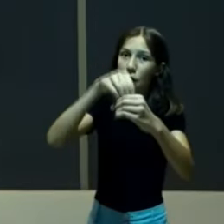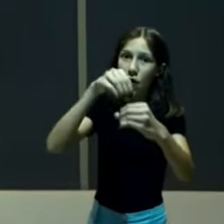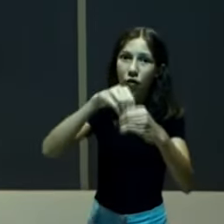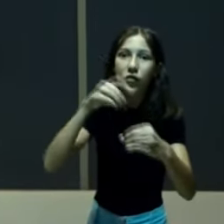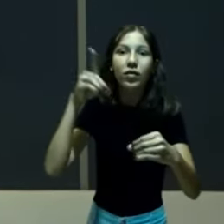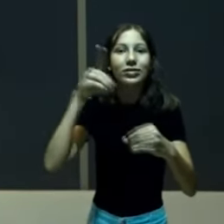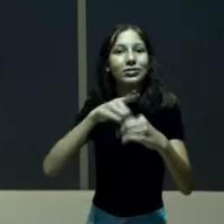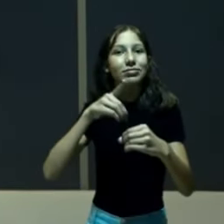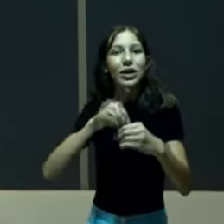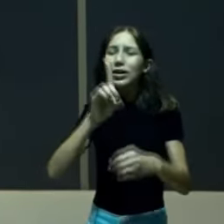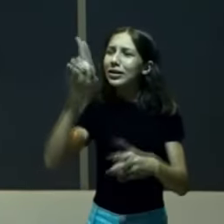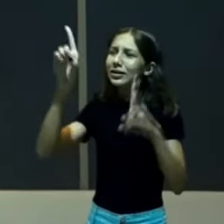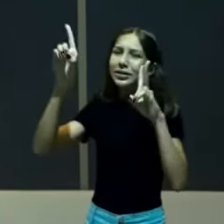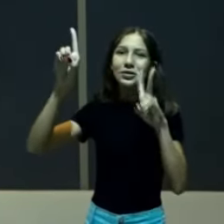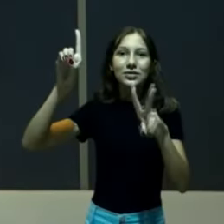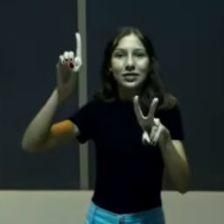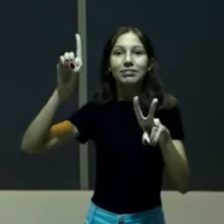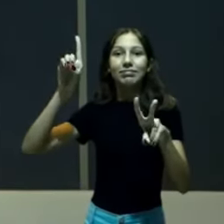você tem feito.